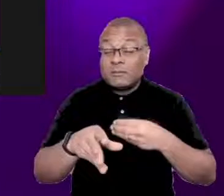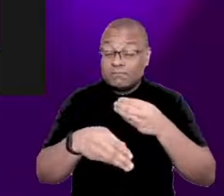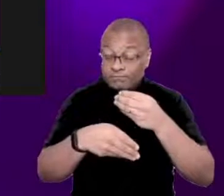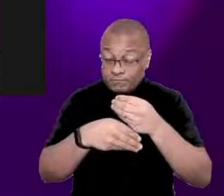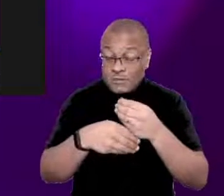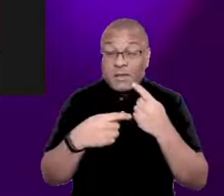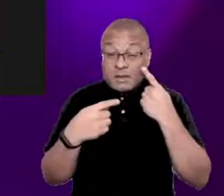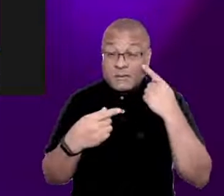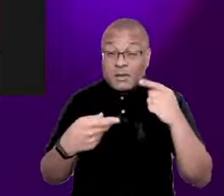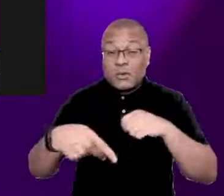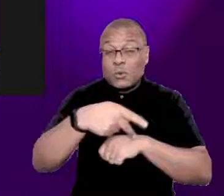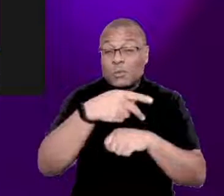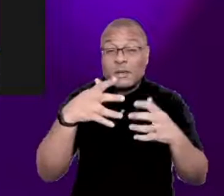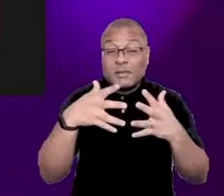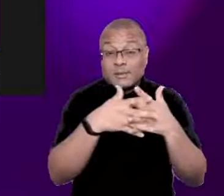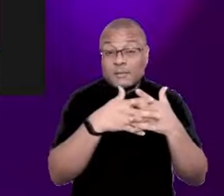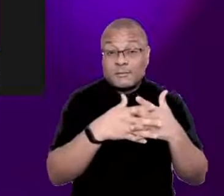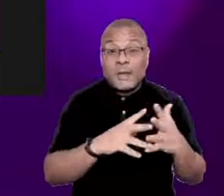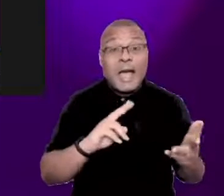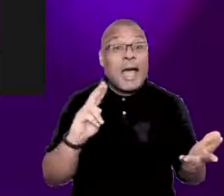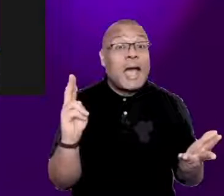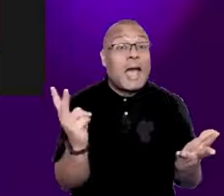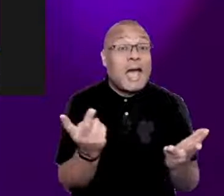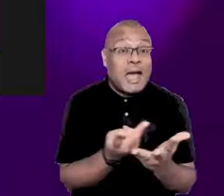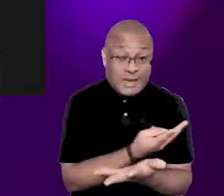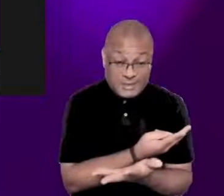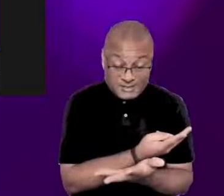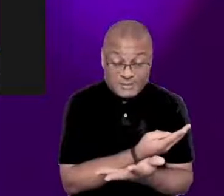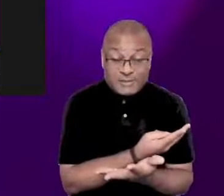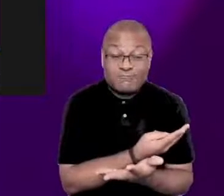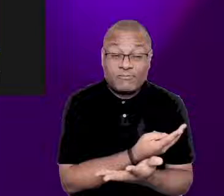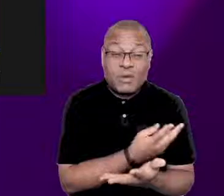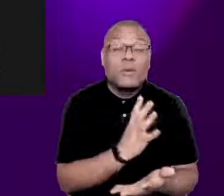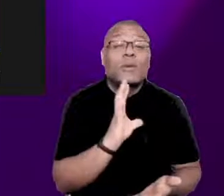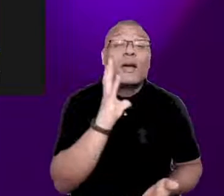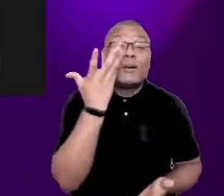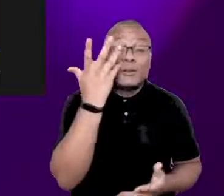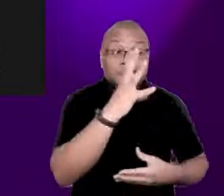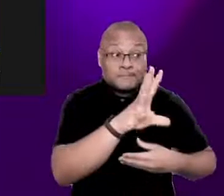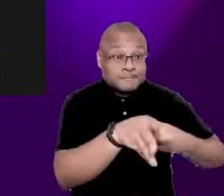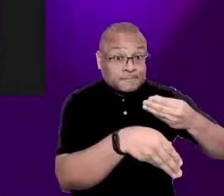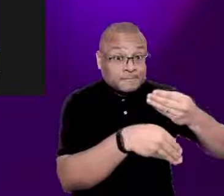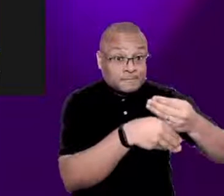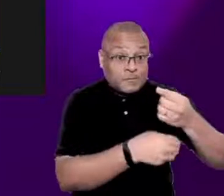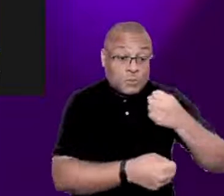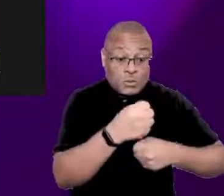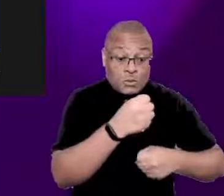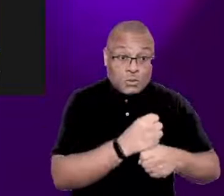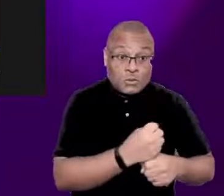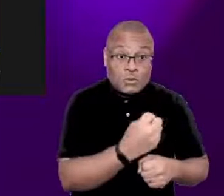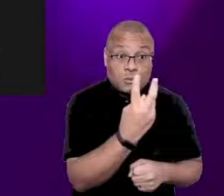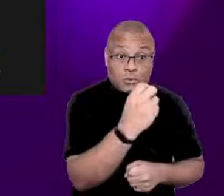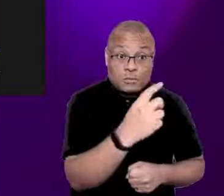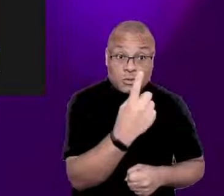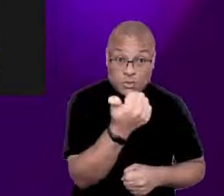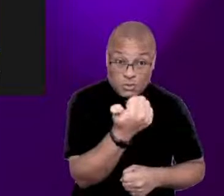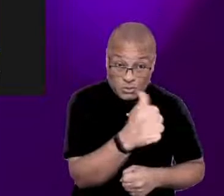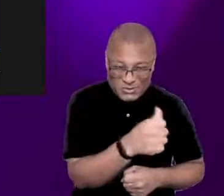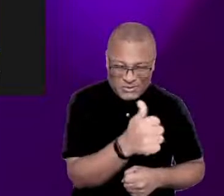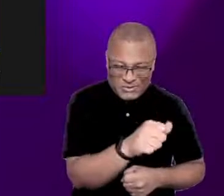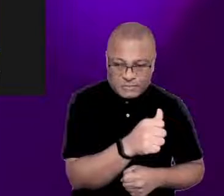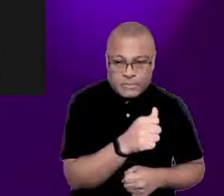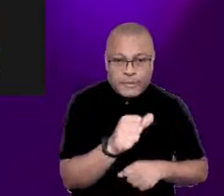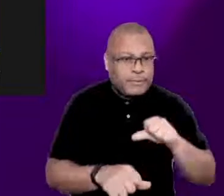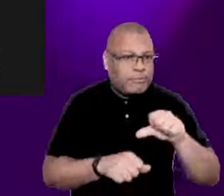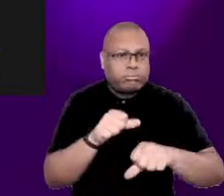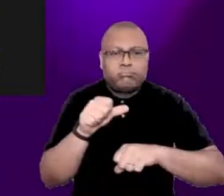Estados Unidos. Tudo que aconteceu após o Affordable Care Act ser implementado lá em 2011. E, claro, há